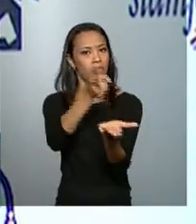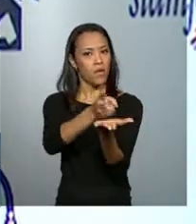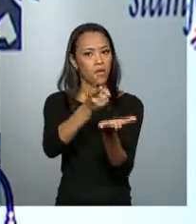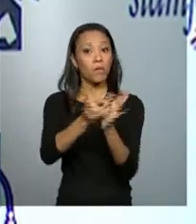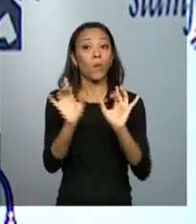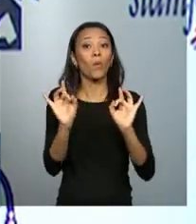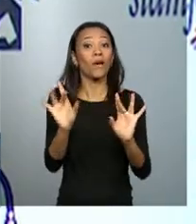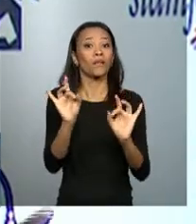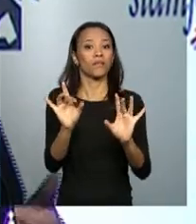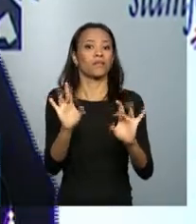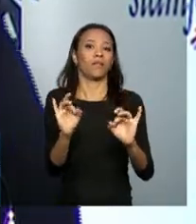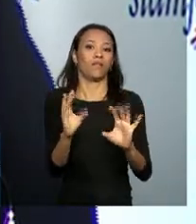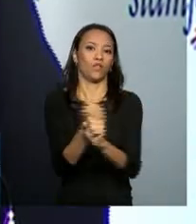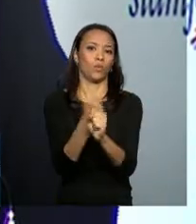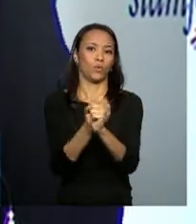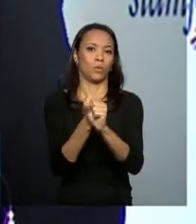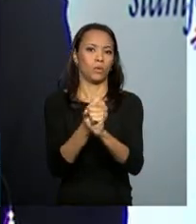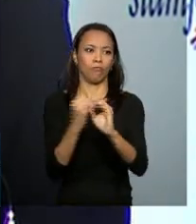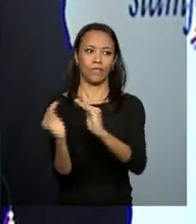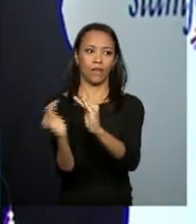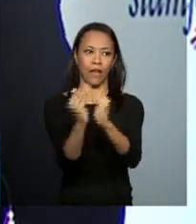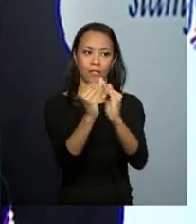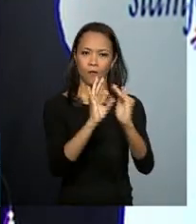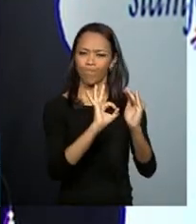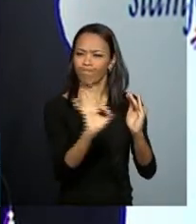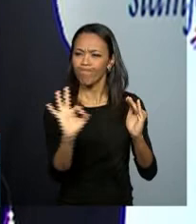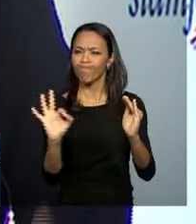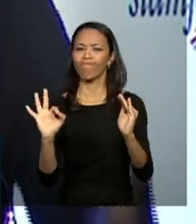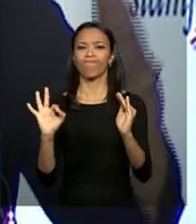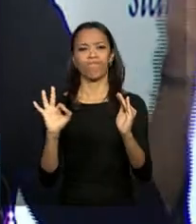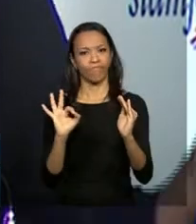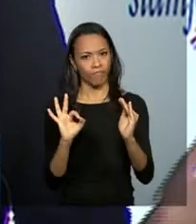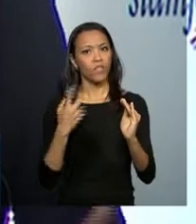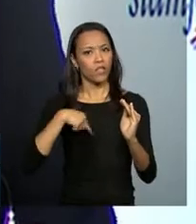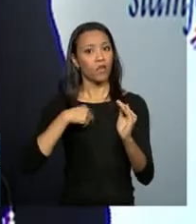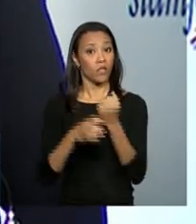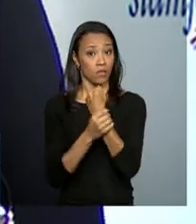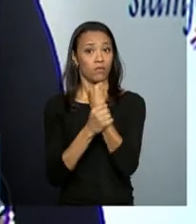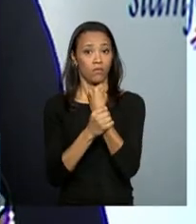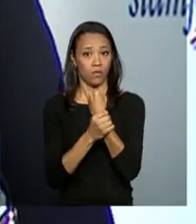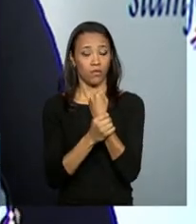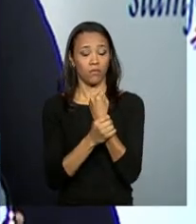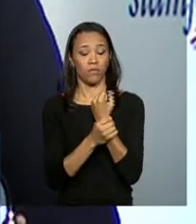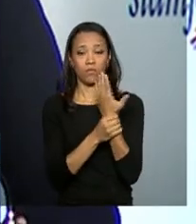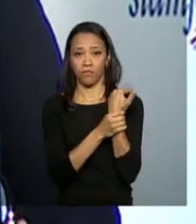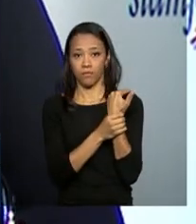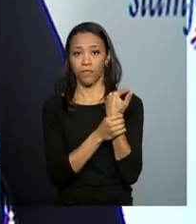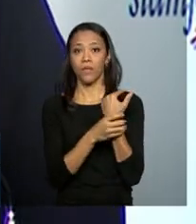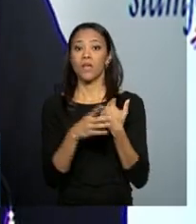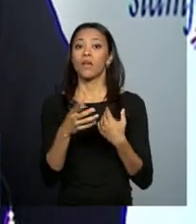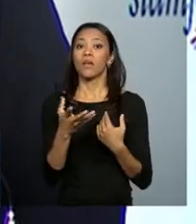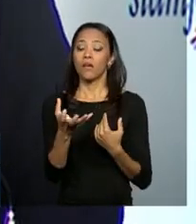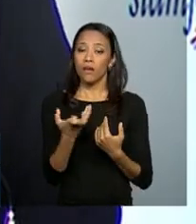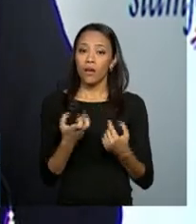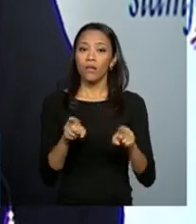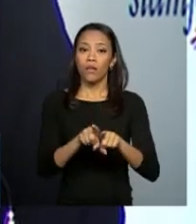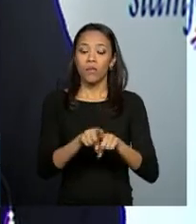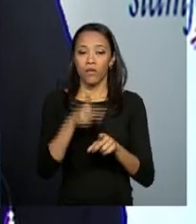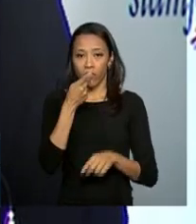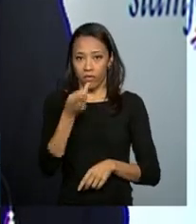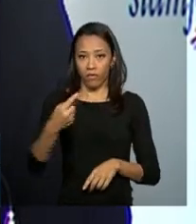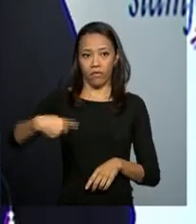nós garantimos em todas as outras empreendimentos. Queria também dizer